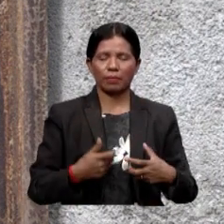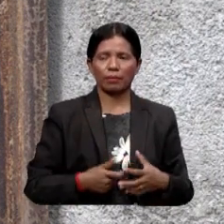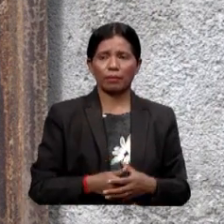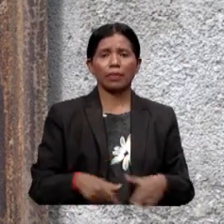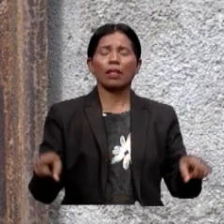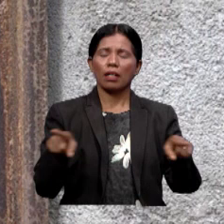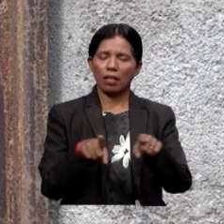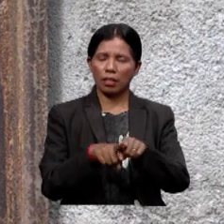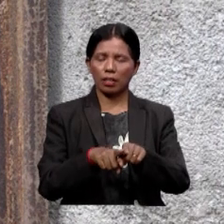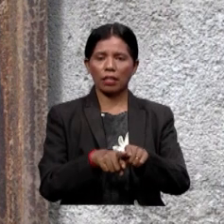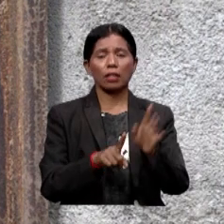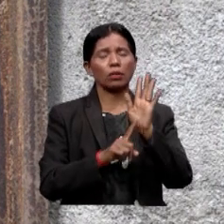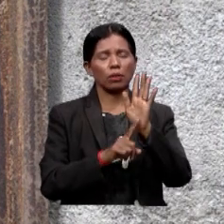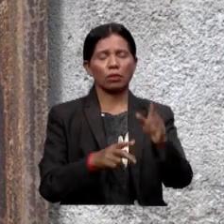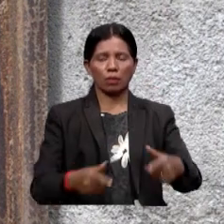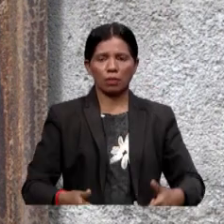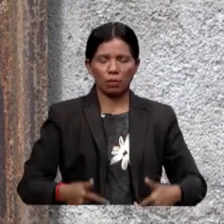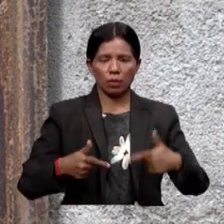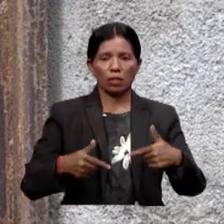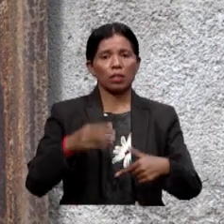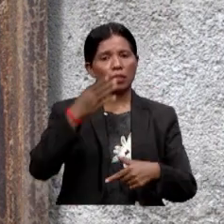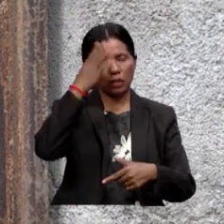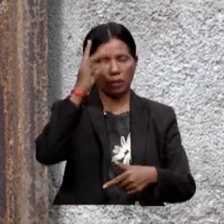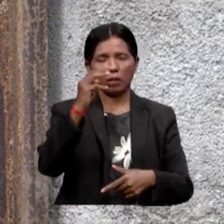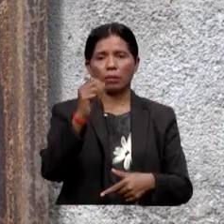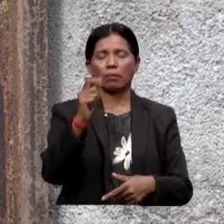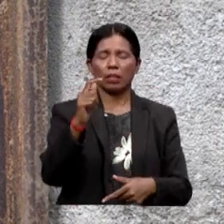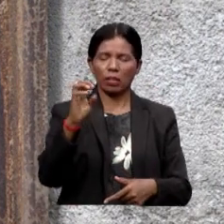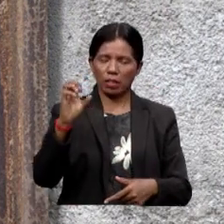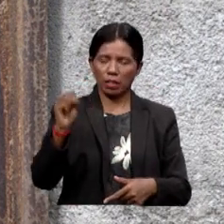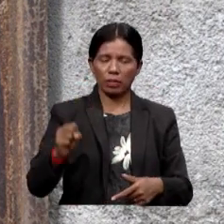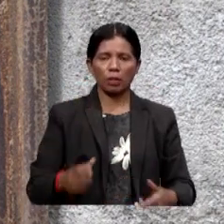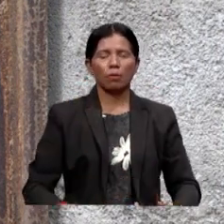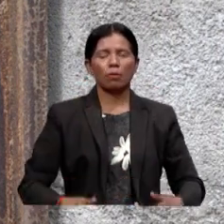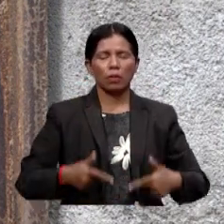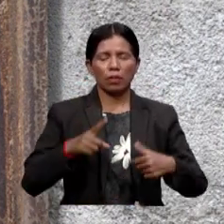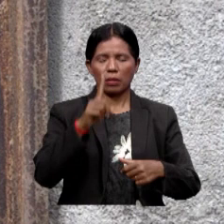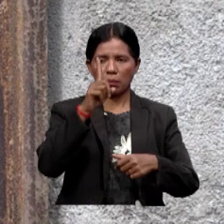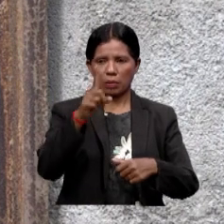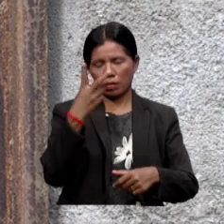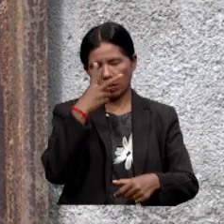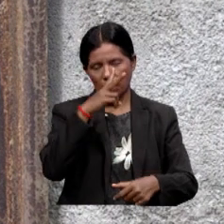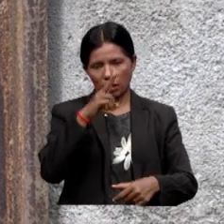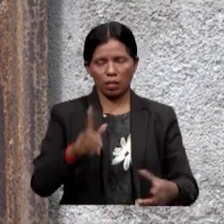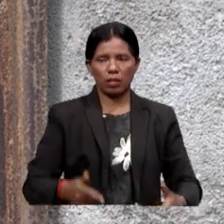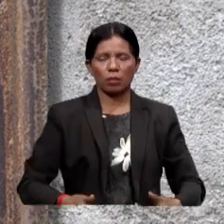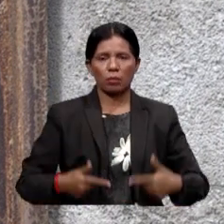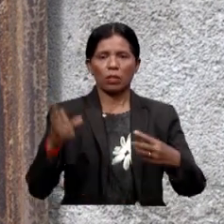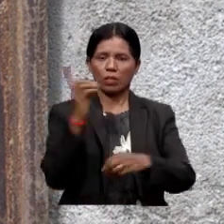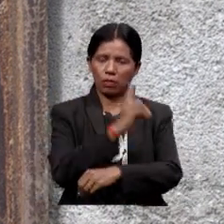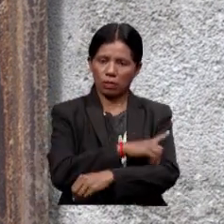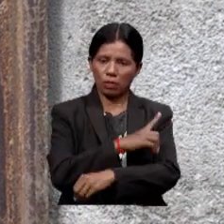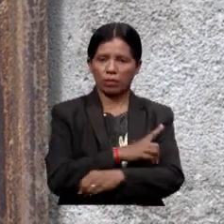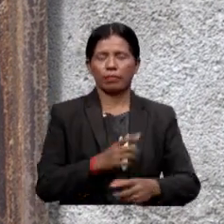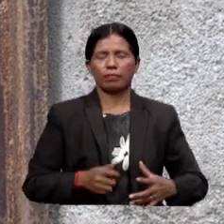Hanya sang realita di Moris, Senyor Matheus Marques, nih beteng ki luta mesak, bani situasi no kondisi Moris lorongnya.